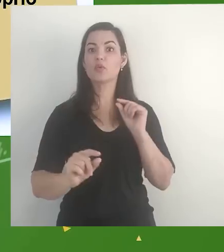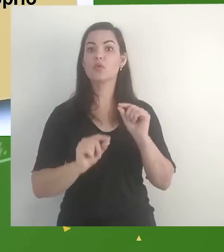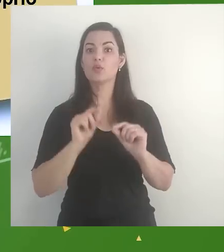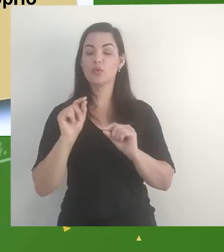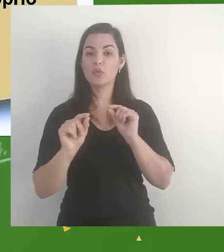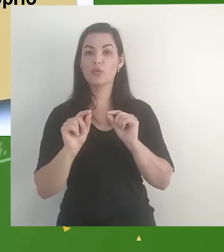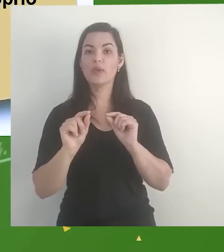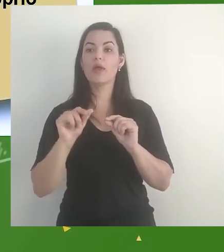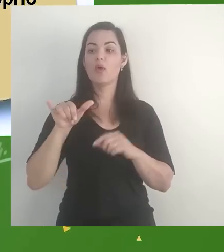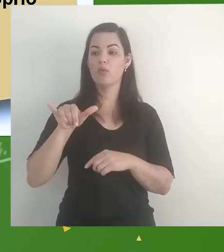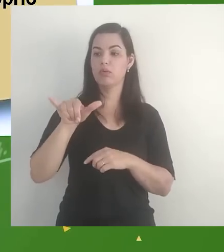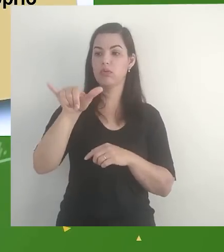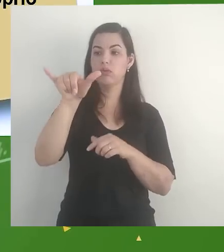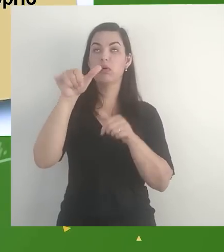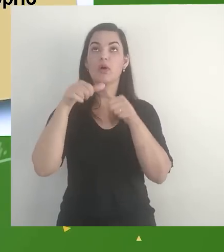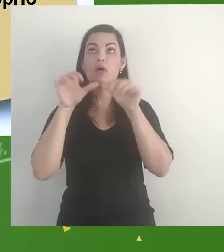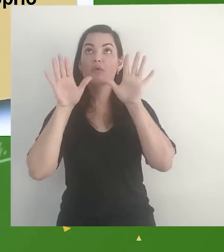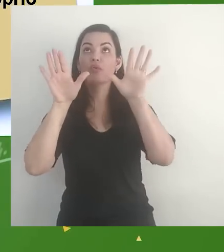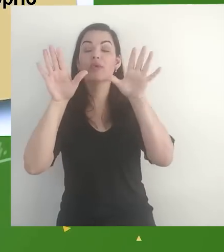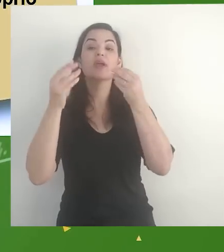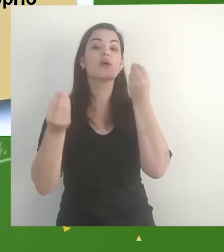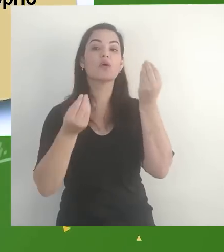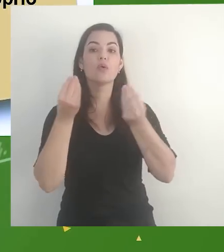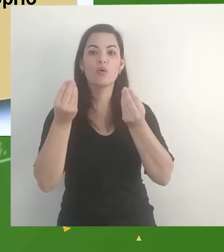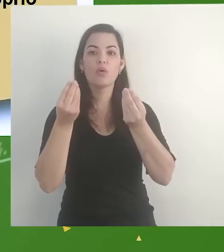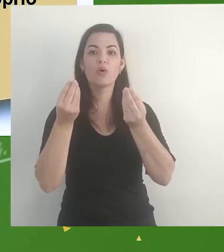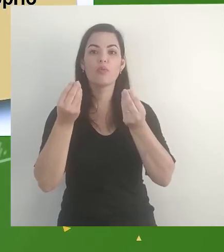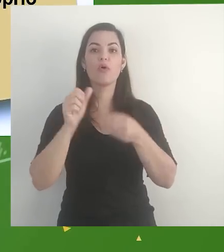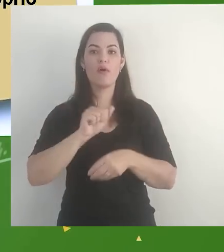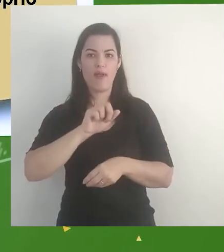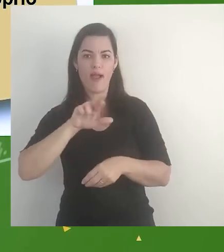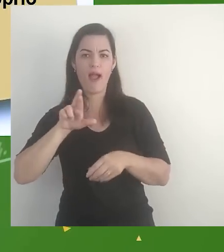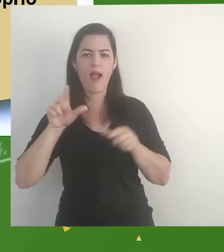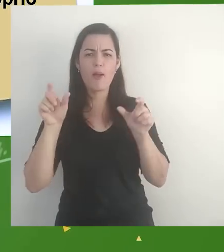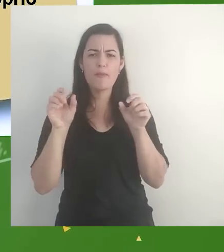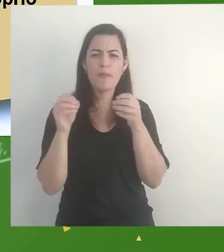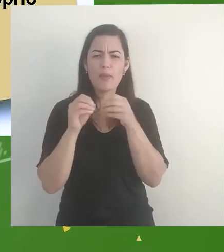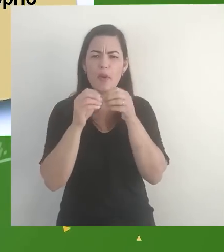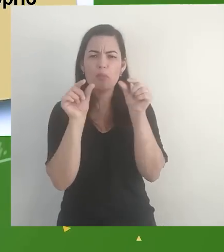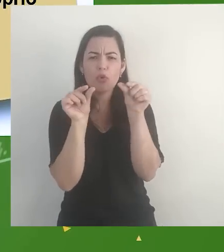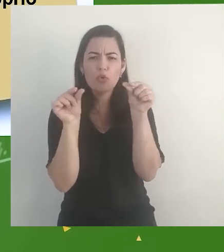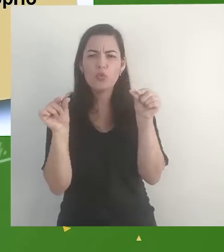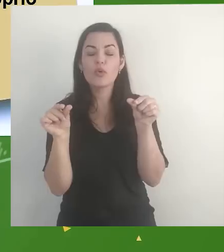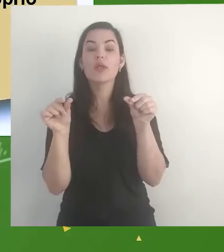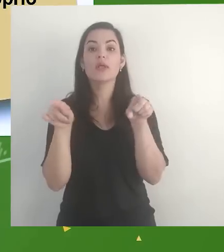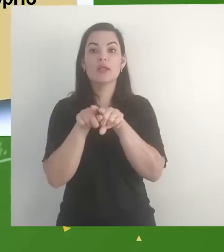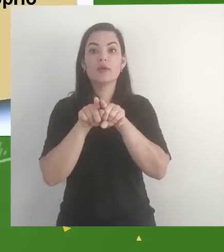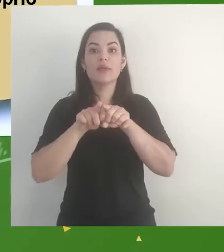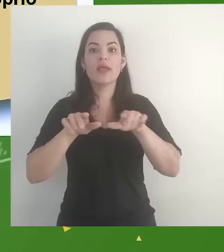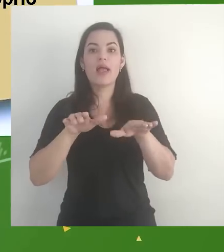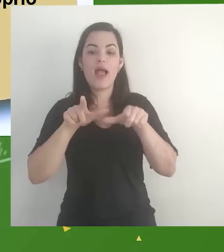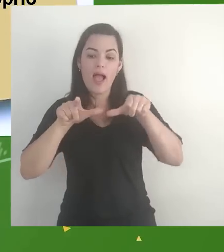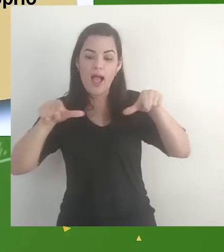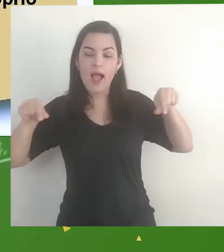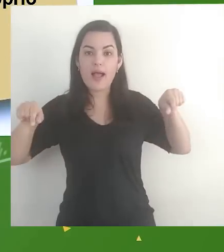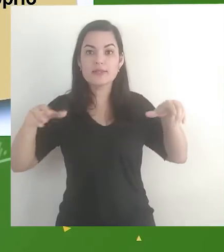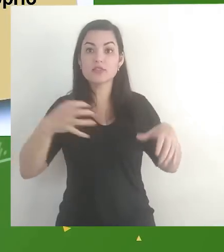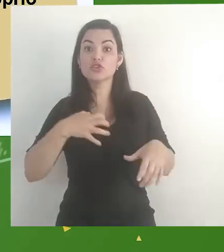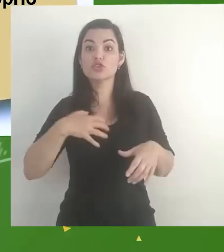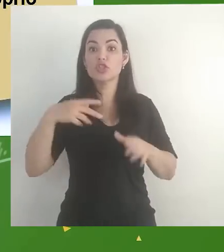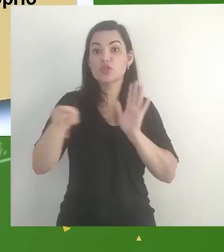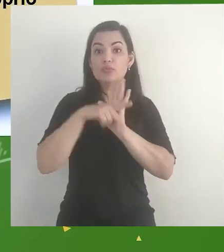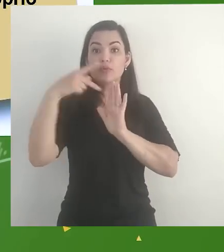minúsculas partículas de ar, o formato das asas que ajuda com que o ar se acumule mais embaixo das